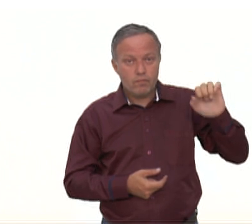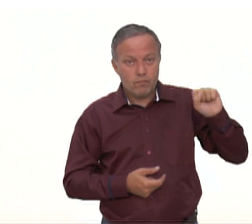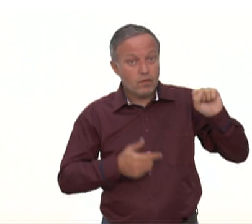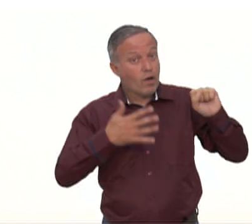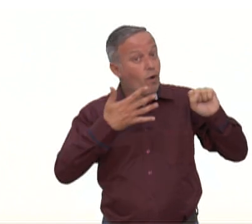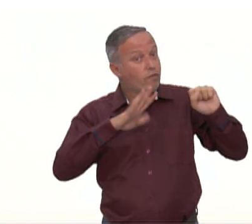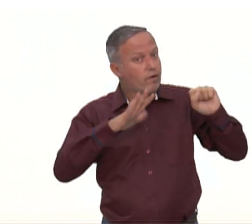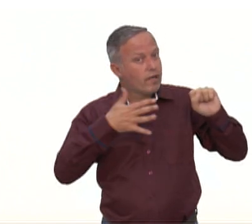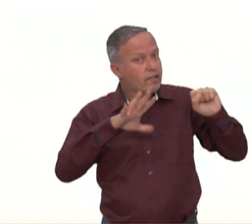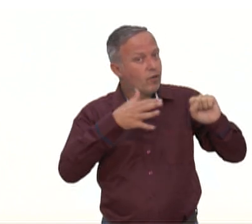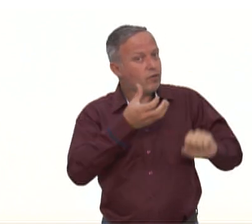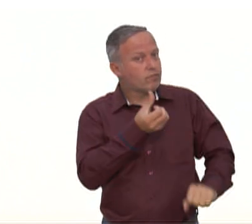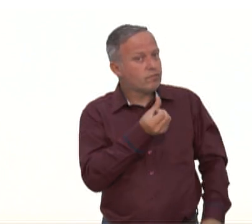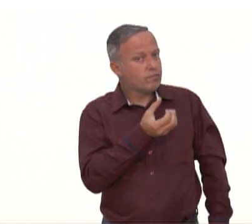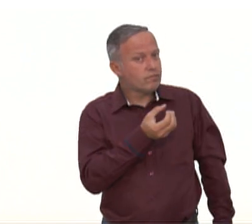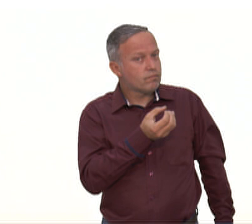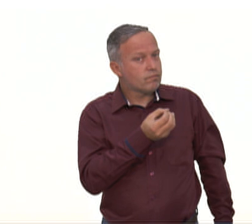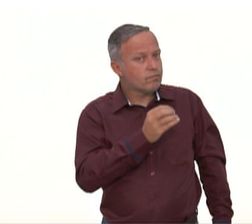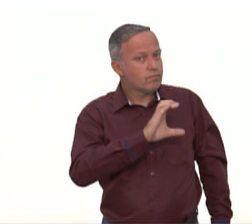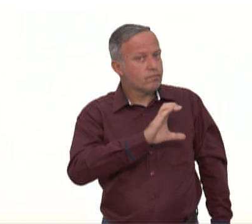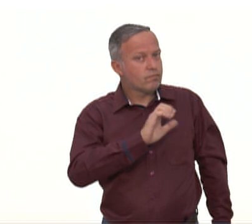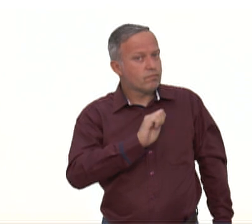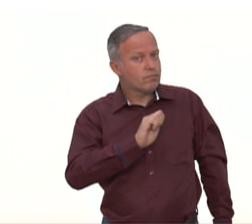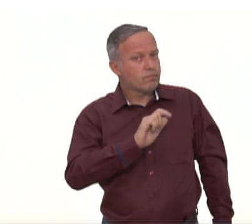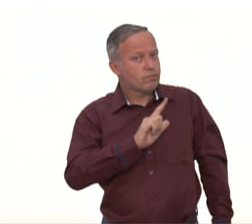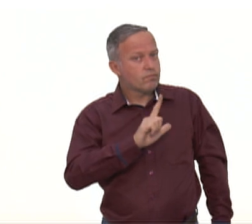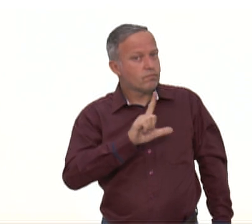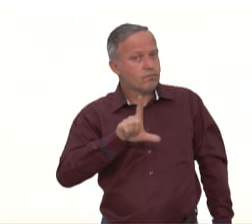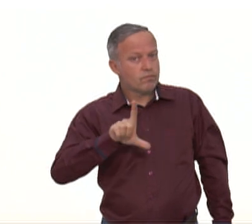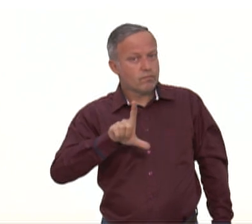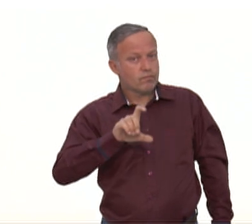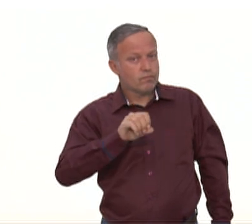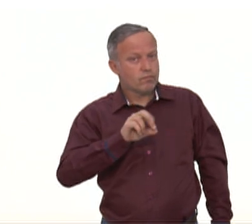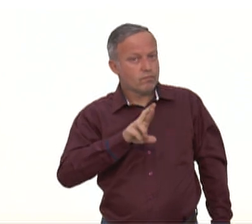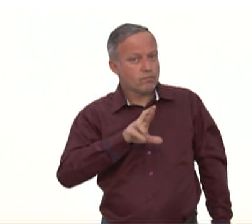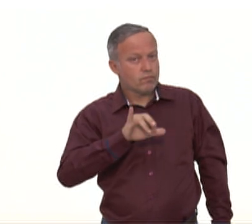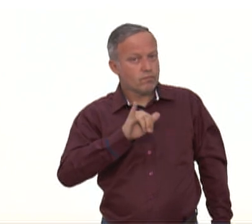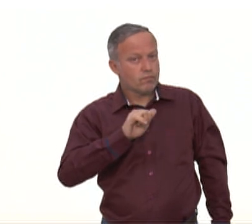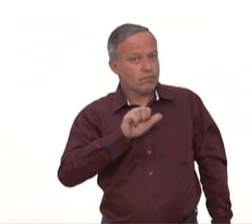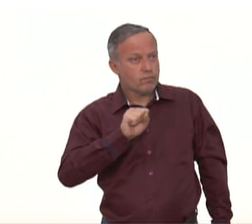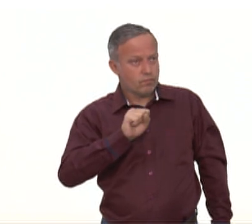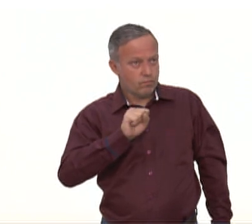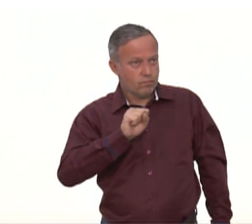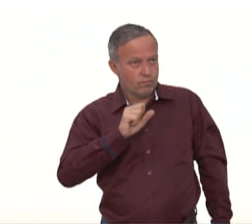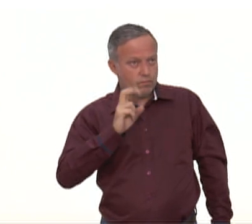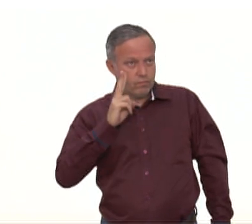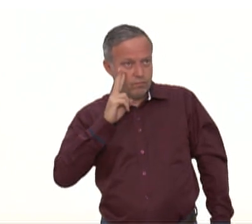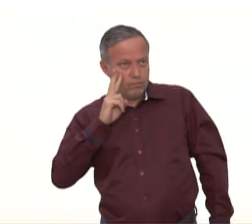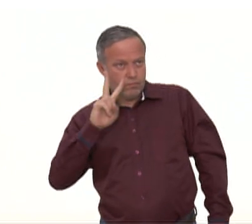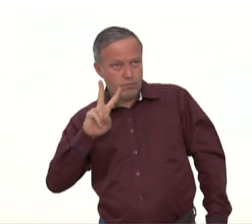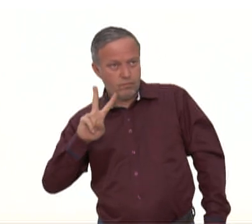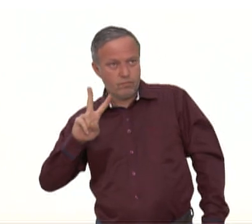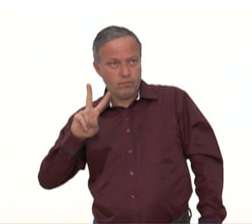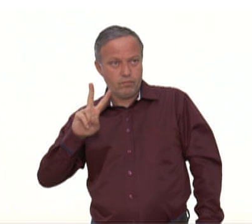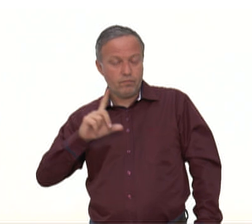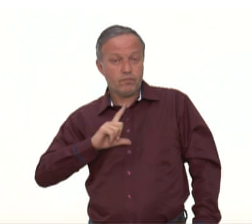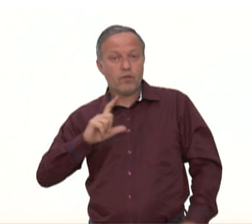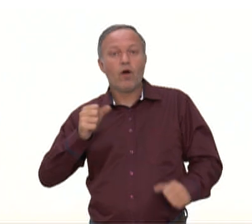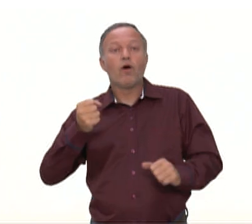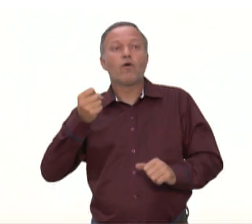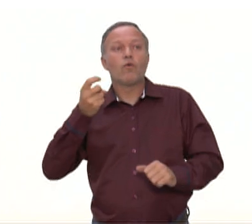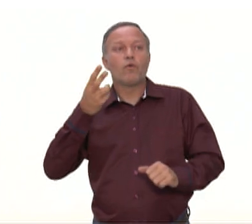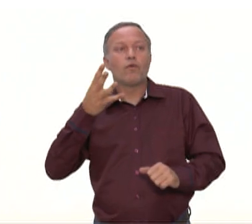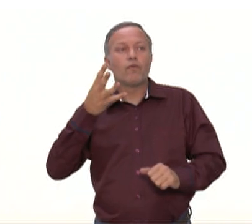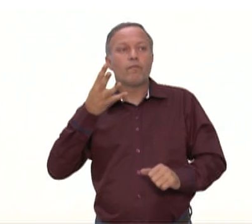A quantidade de calor é igual a massa vezes o calor latente, porque estou relacionando com a mudança de estado. Quantidade